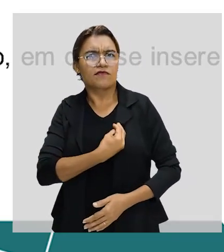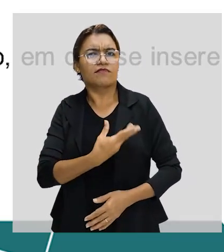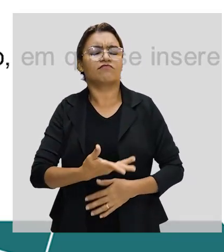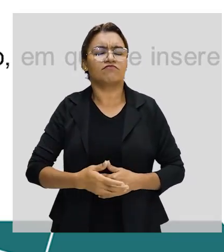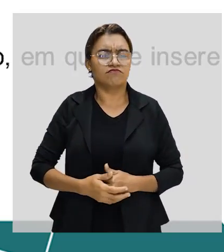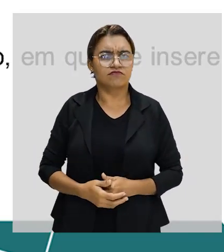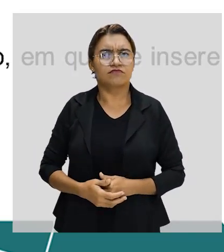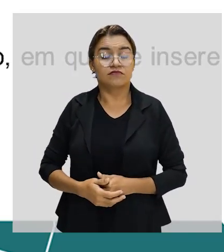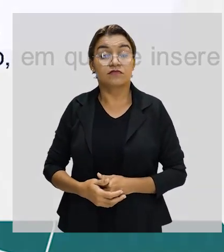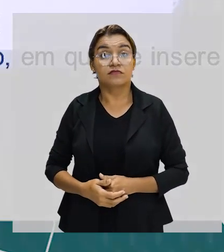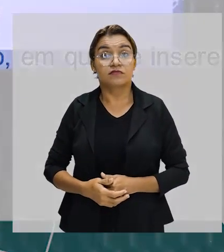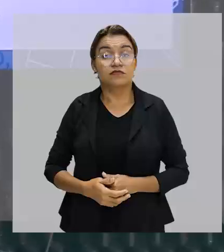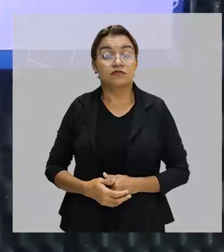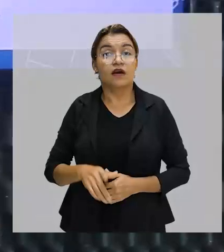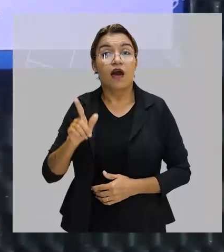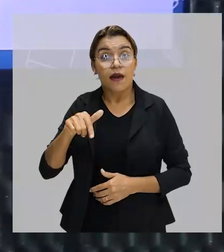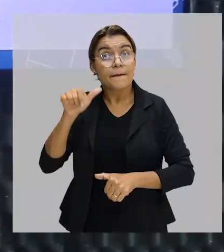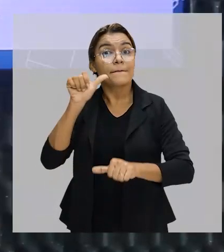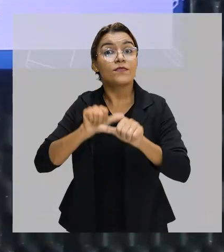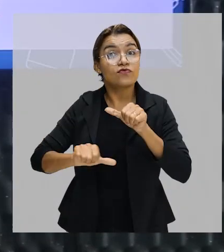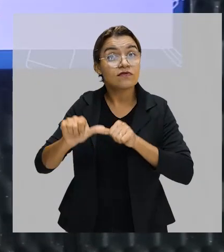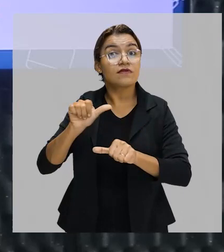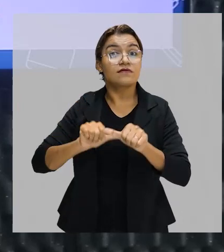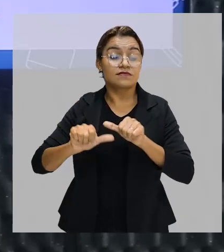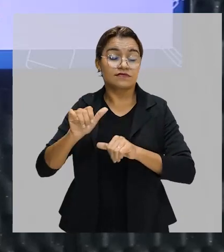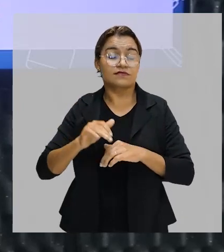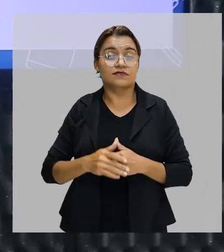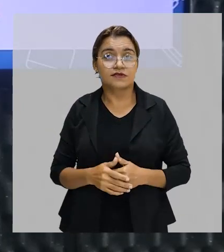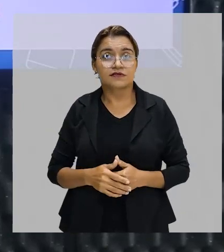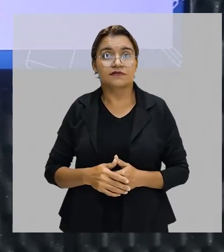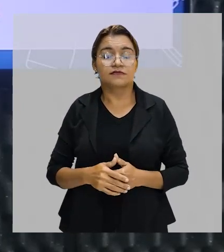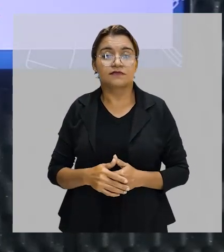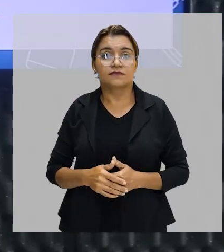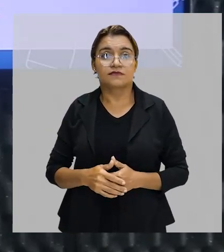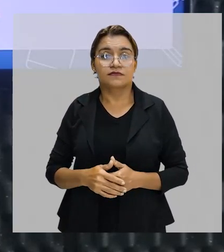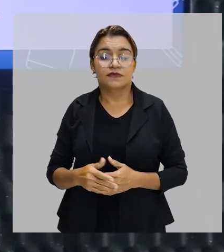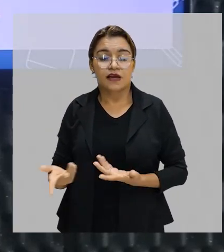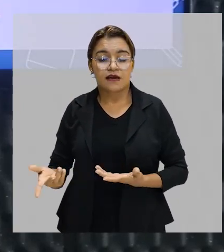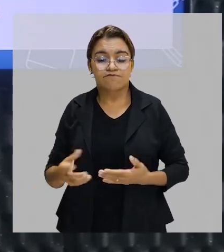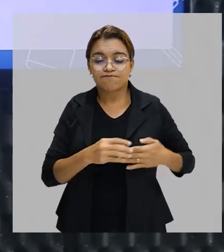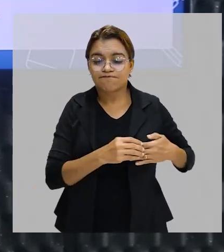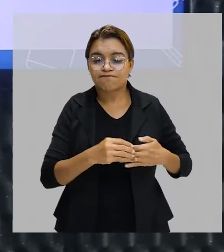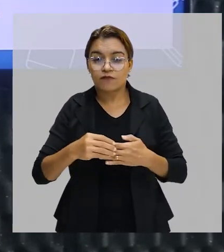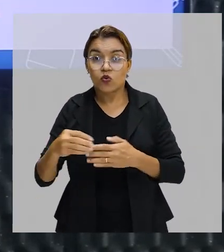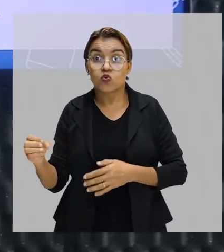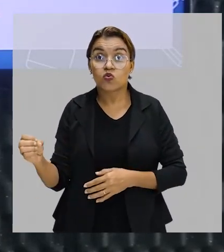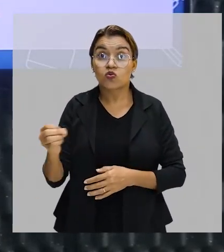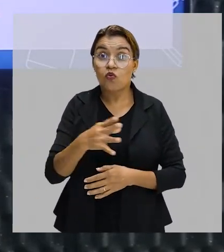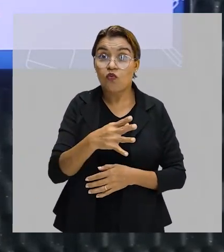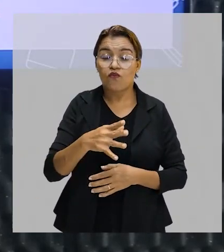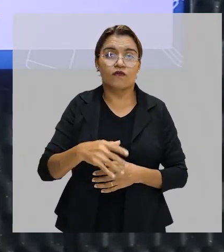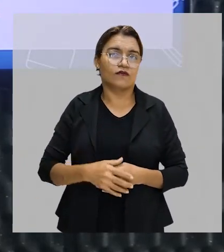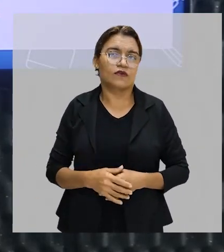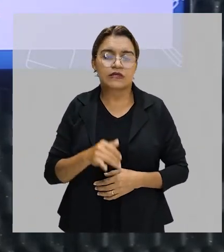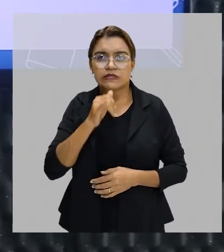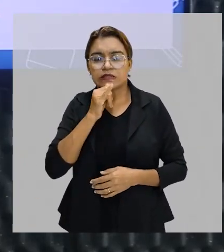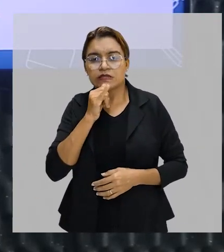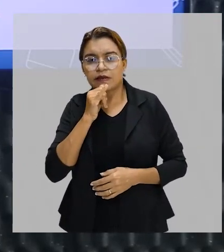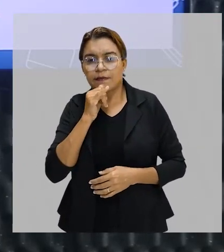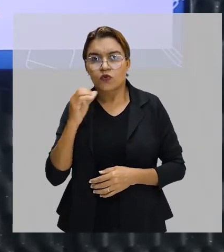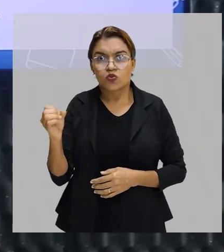Pois é essa ruptura, gente. É trazer o novo. Esse novo não é